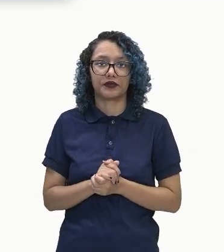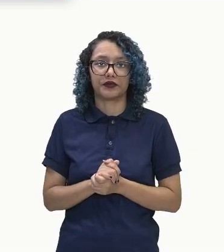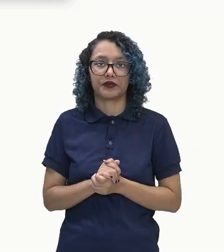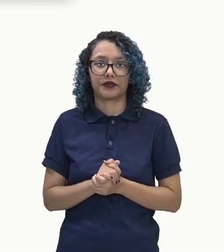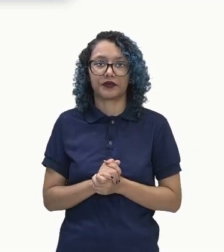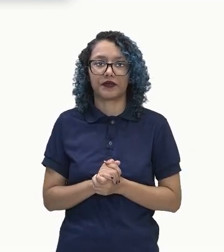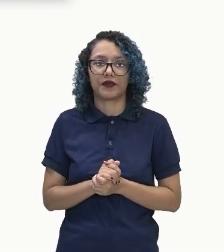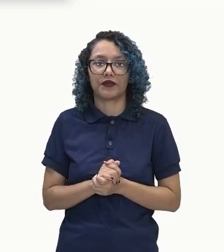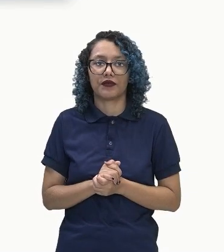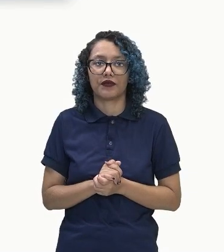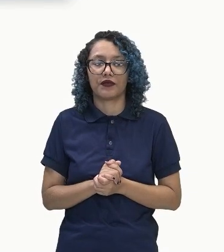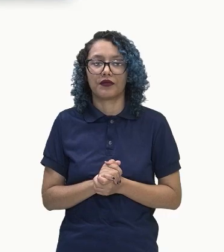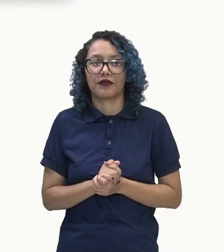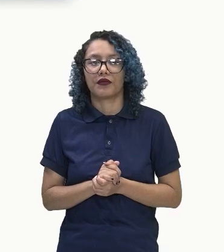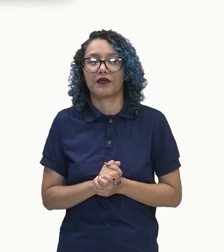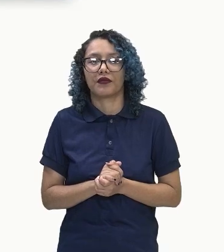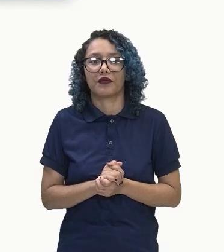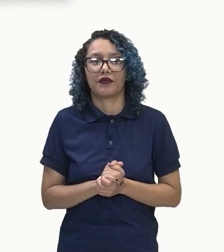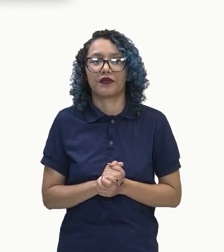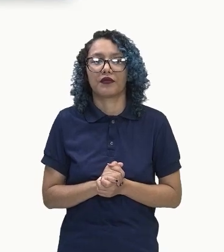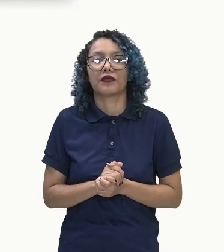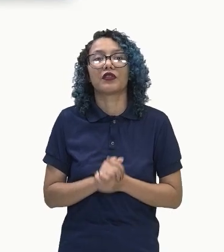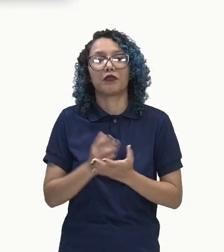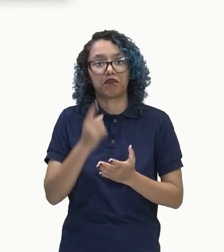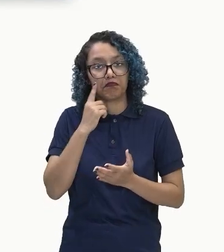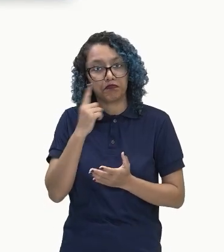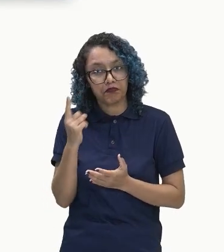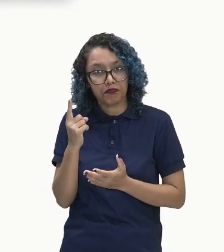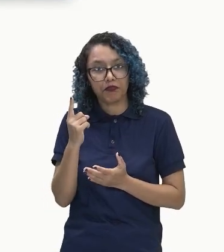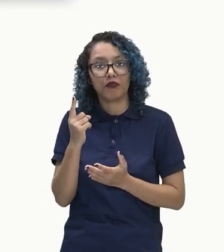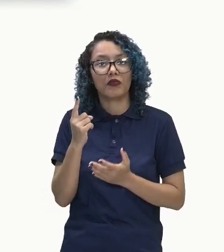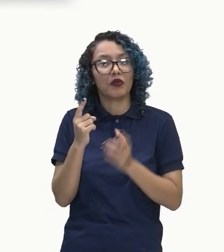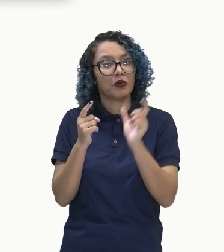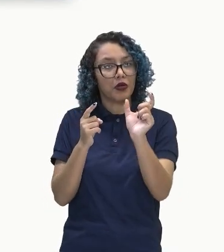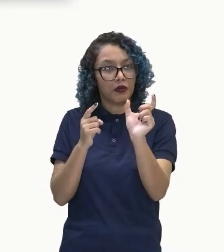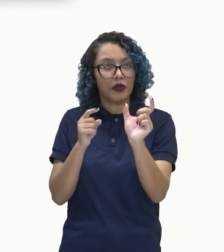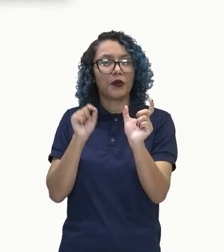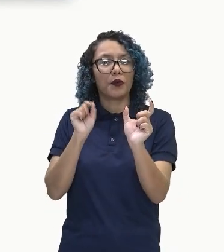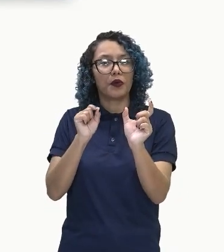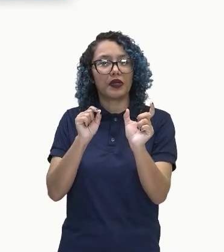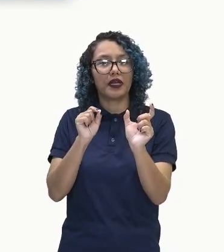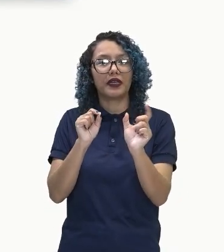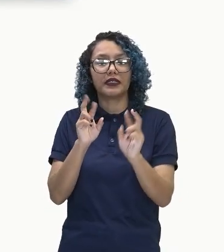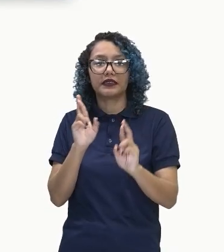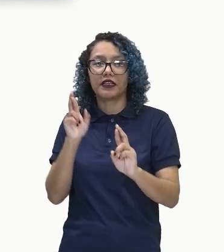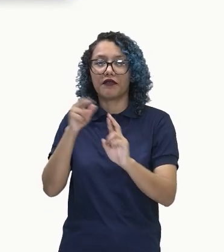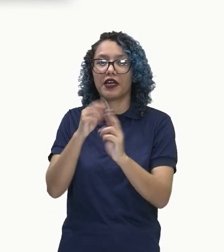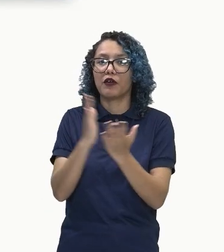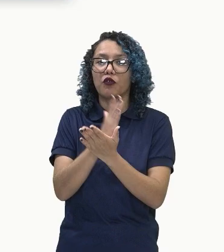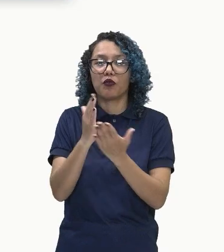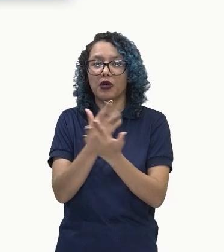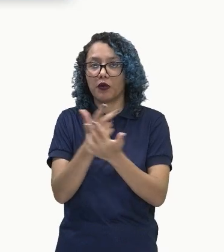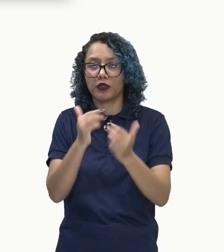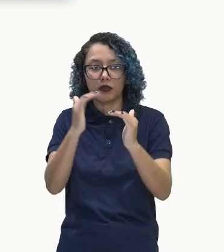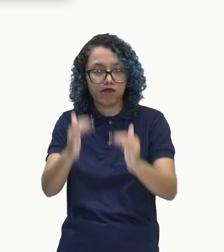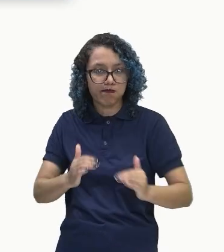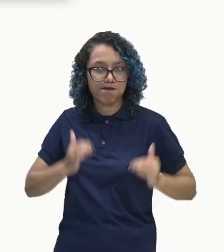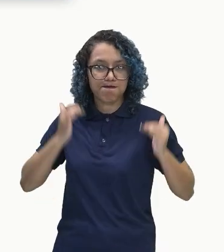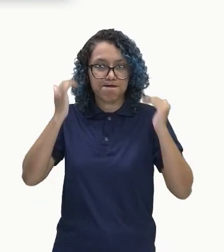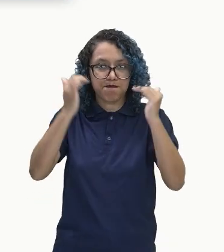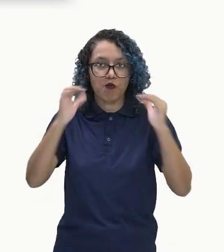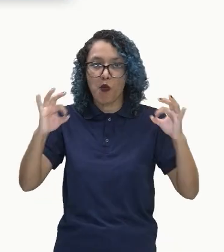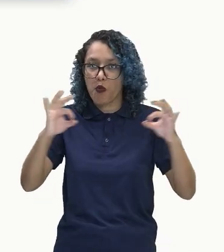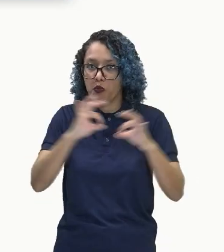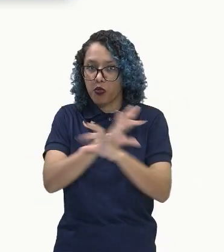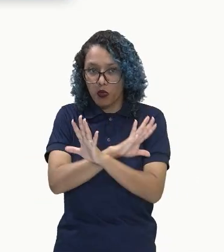pequeno texto. Superlativo, então, nós já sabemos que é uma ideia, né? Algo que é superior e ponto final. Aí nós temos the